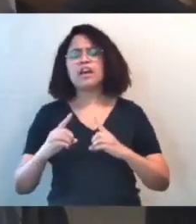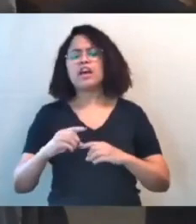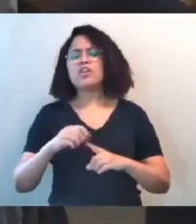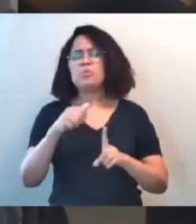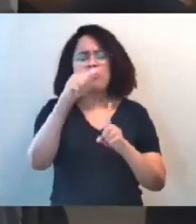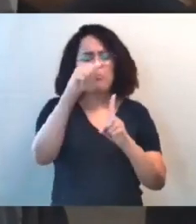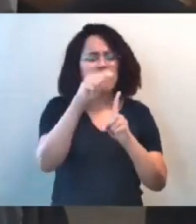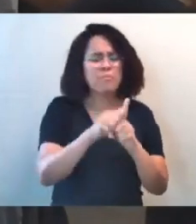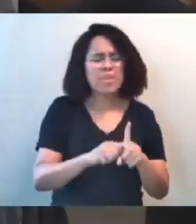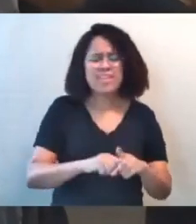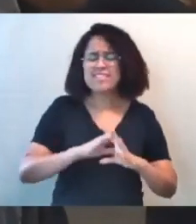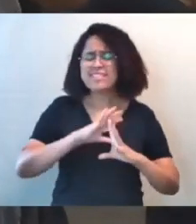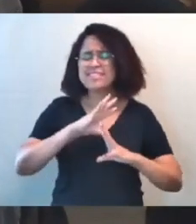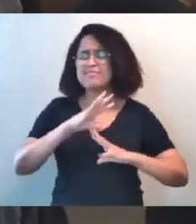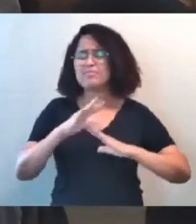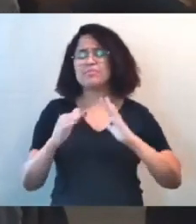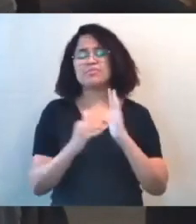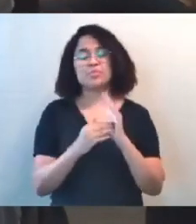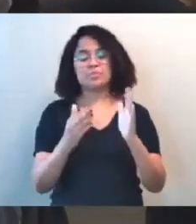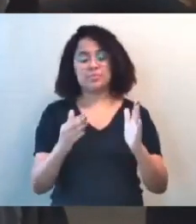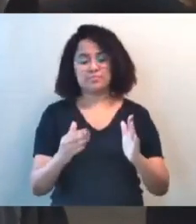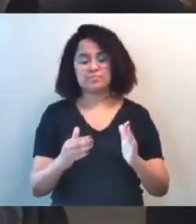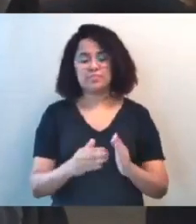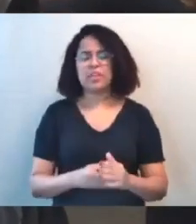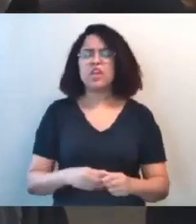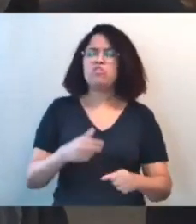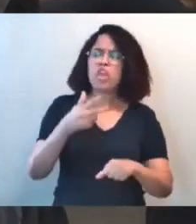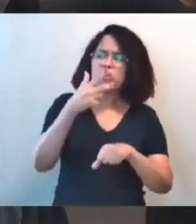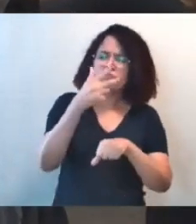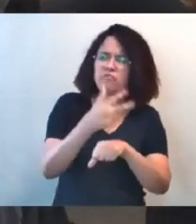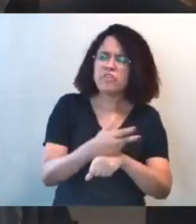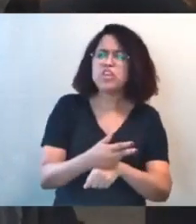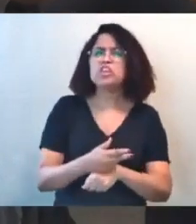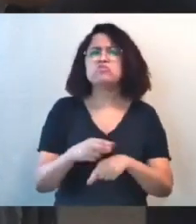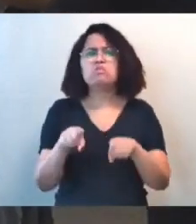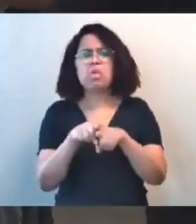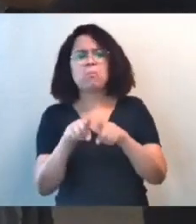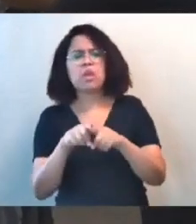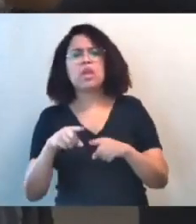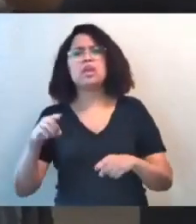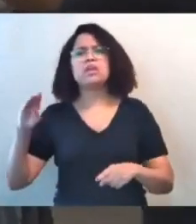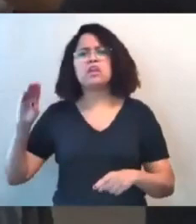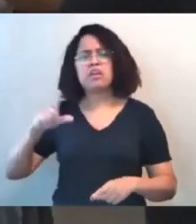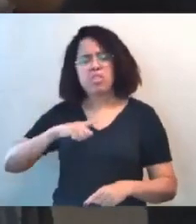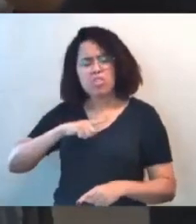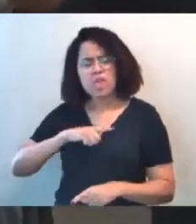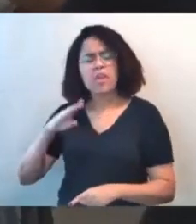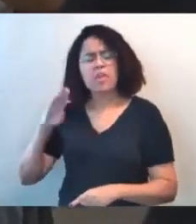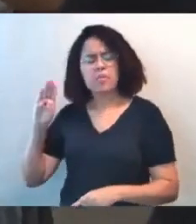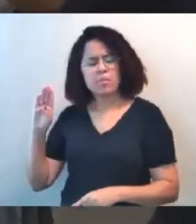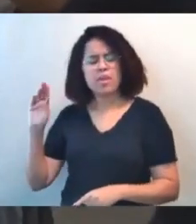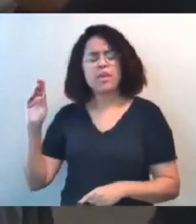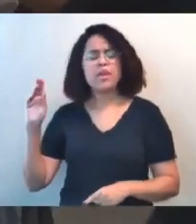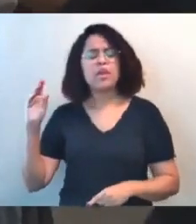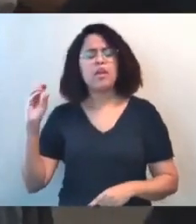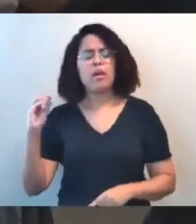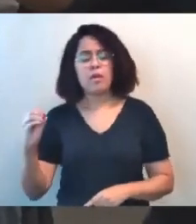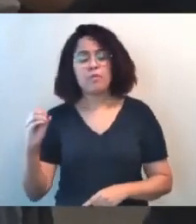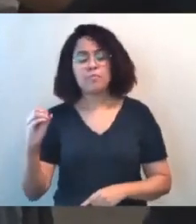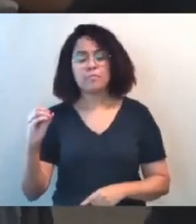poder vídeos, eu tenho boletins de ocorrências. Então, assim, eu gostaria do senhor que o senhor